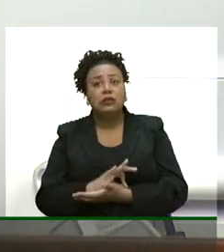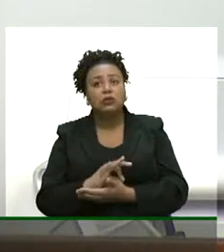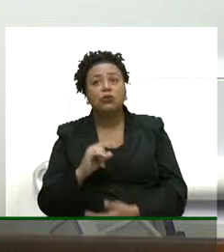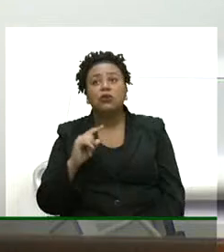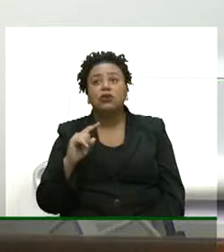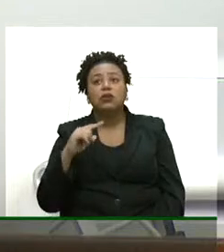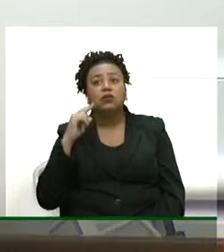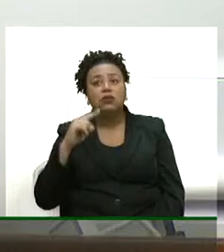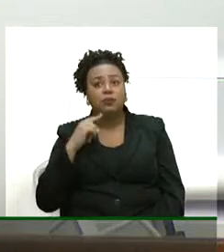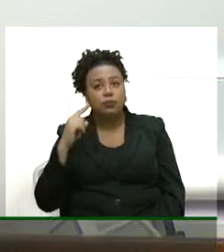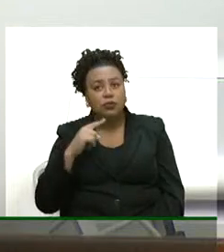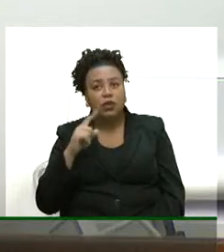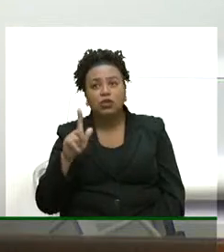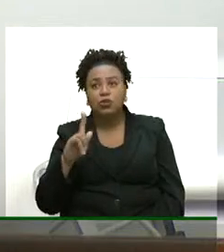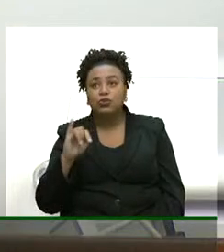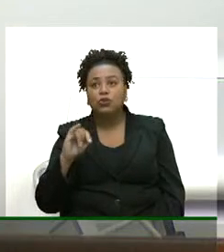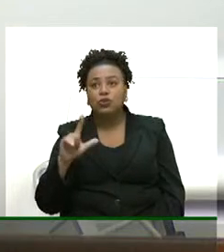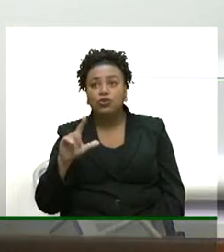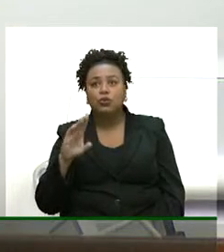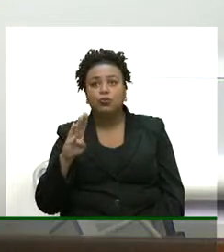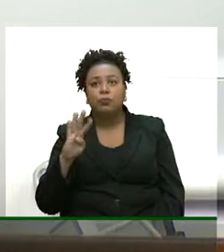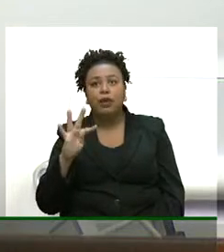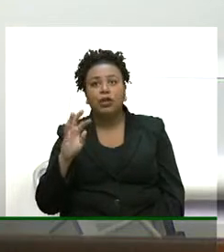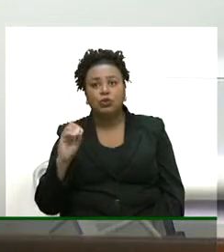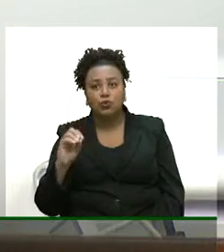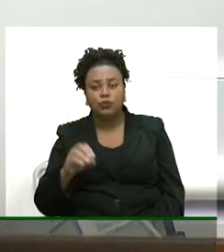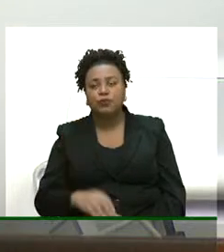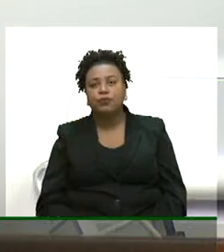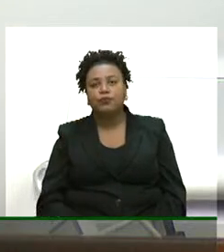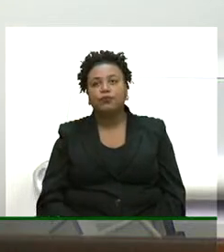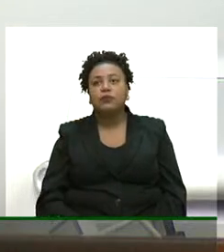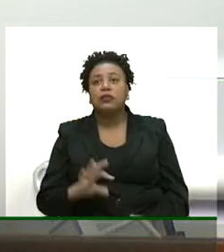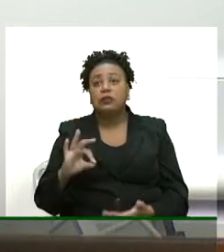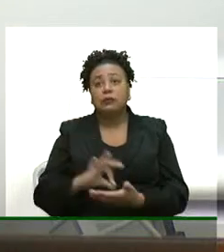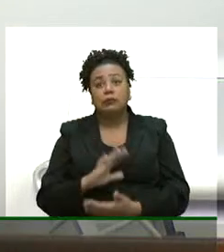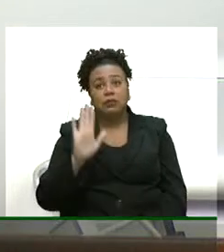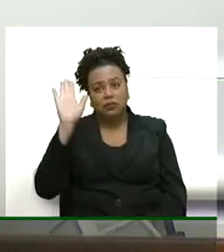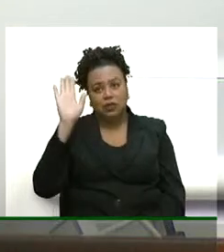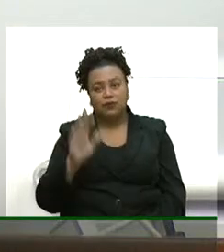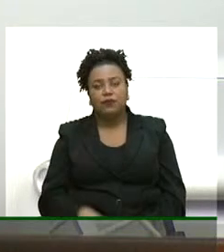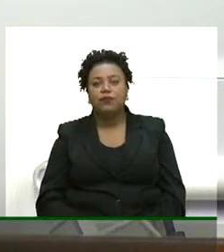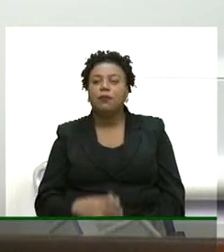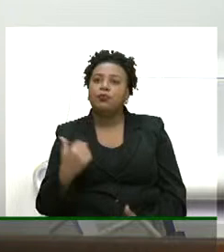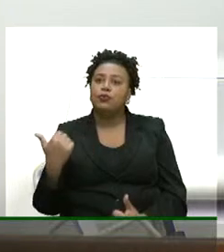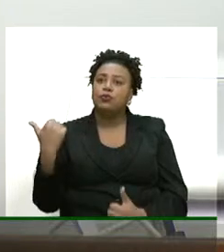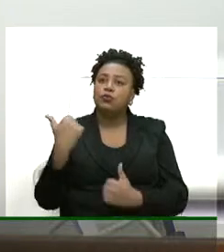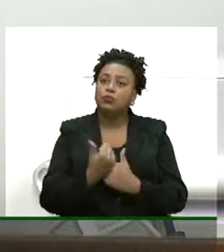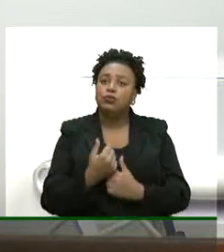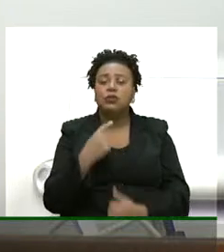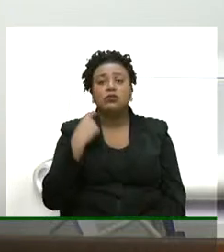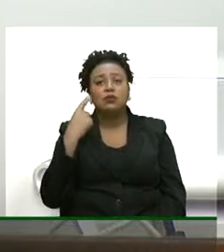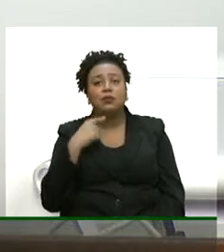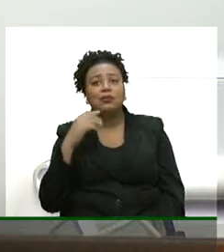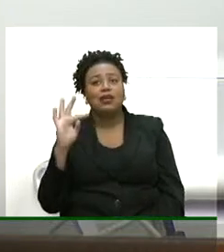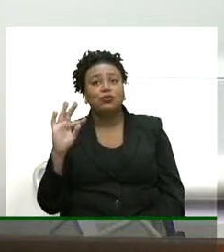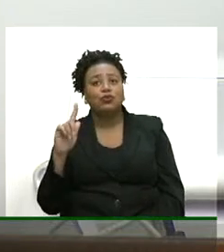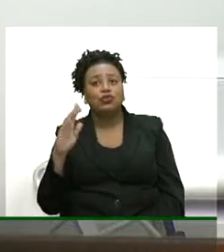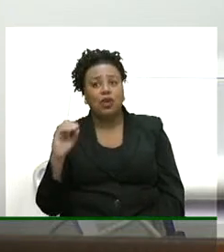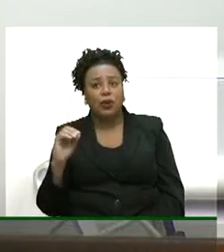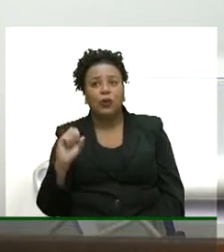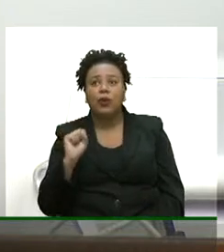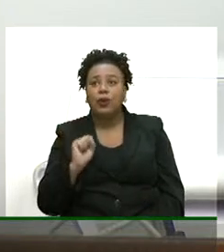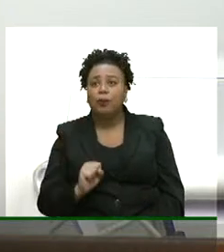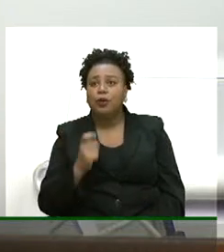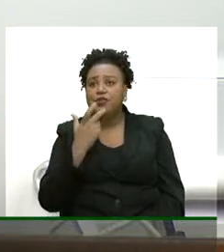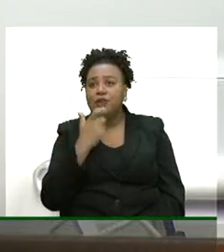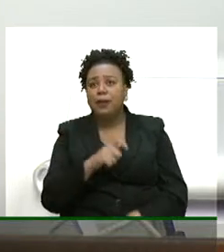deputado Gilberto Capuani. Me inscrevo, senhor presidente. Por sessão, deputado Thiago Simon, com a palavra